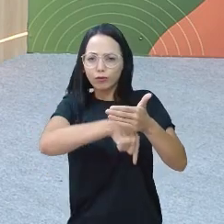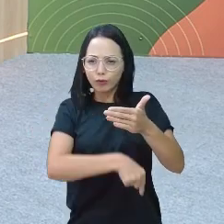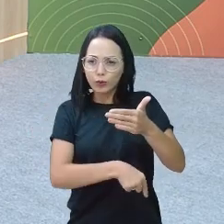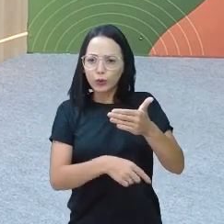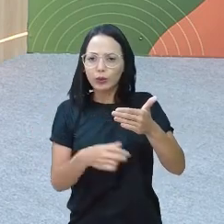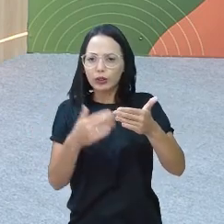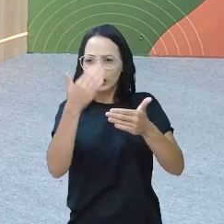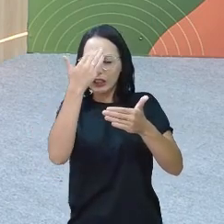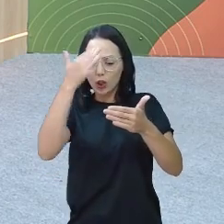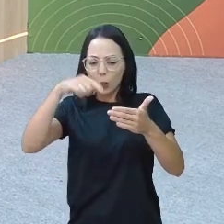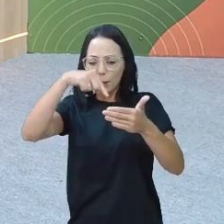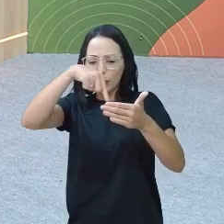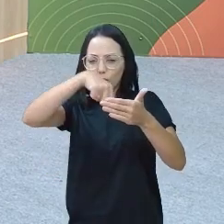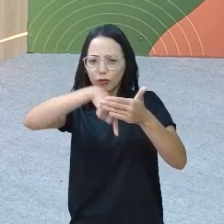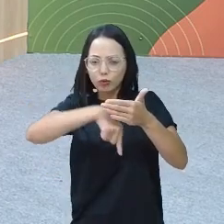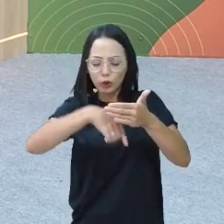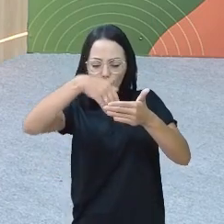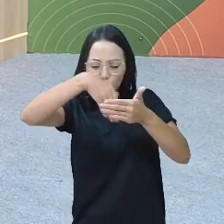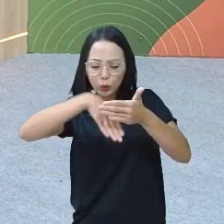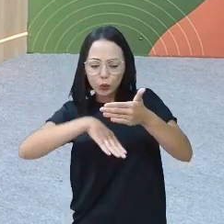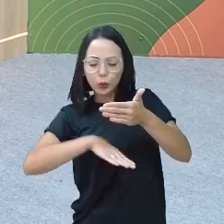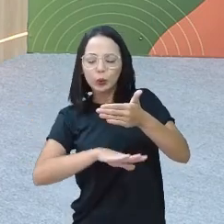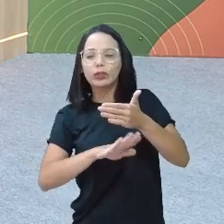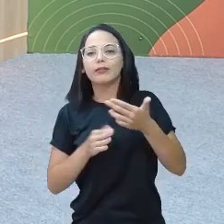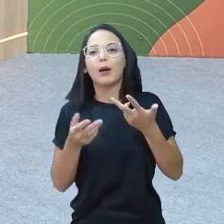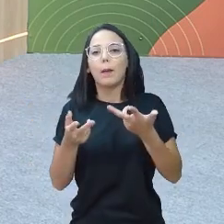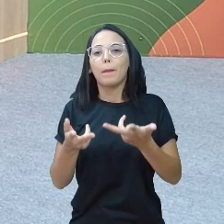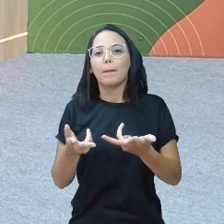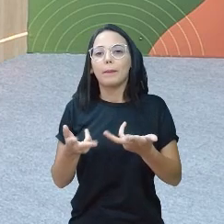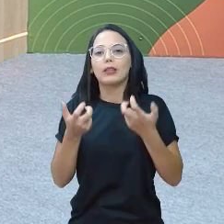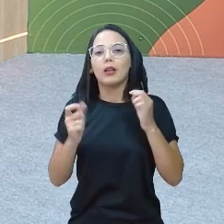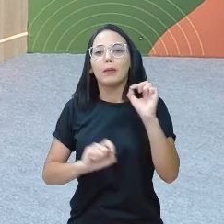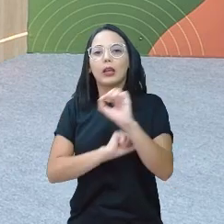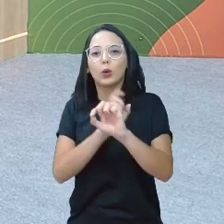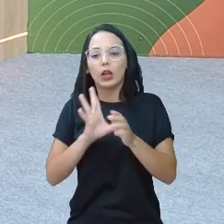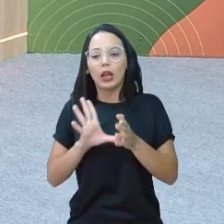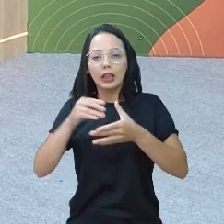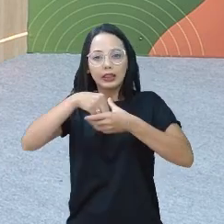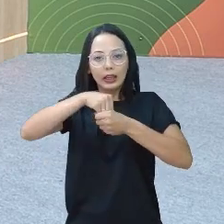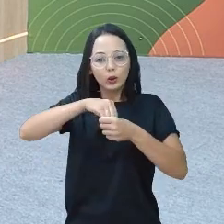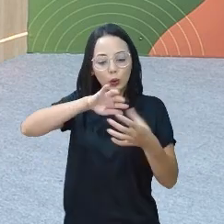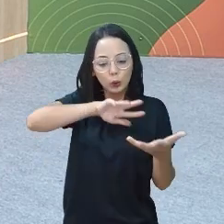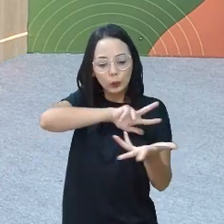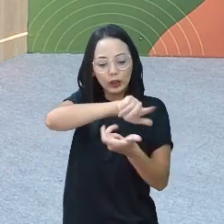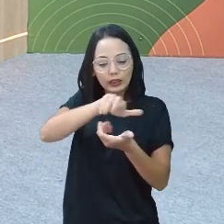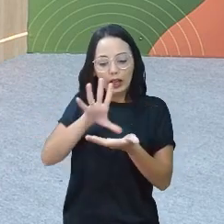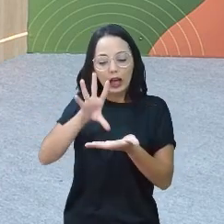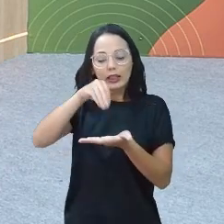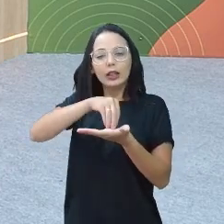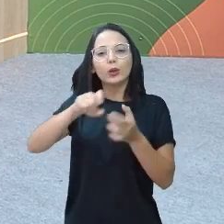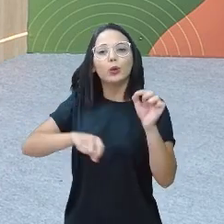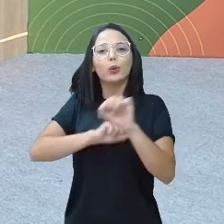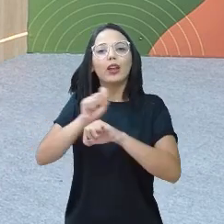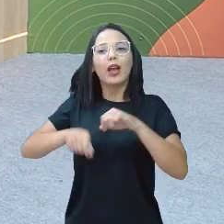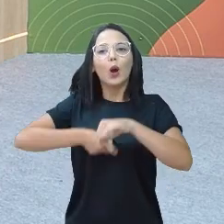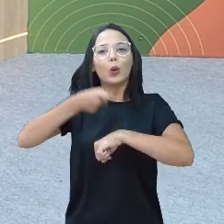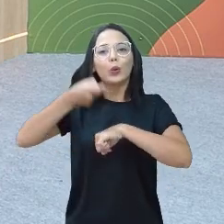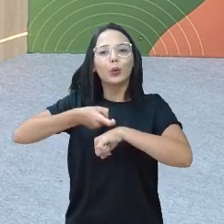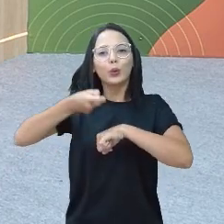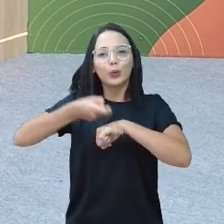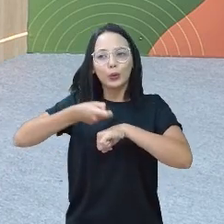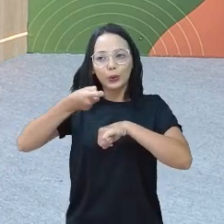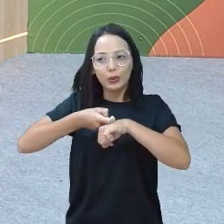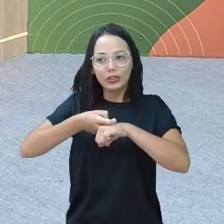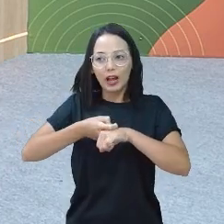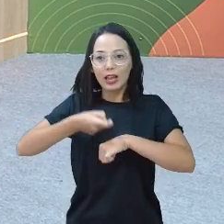fosse uma parte assim para baixo. Então, a gente consegue perceber que o interior da Terra é rochoso, né? E